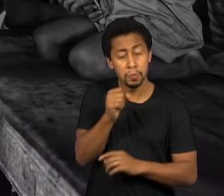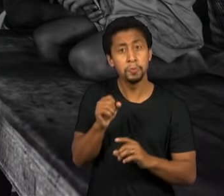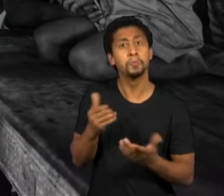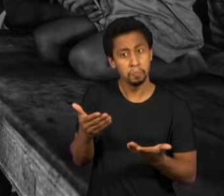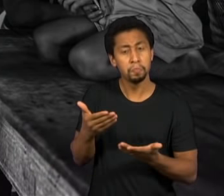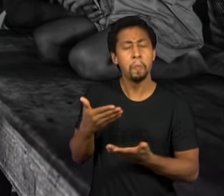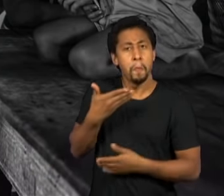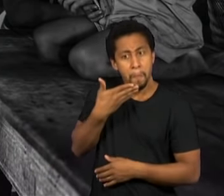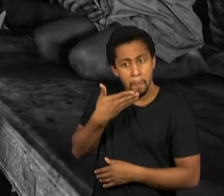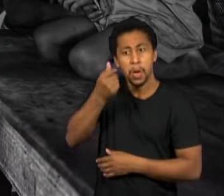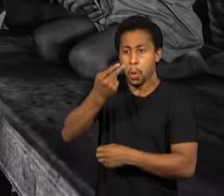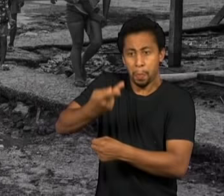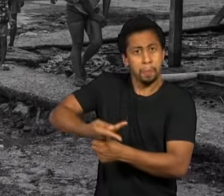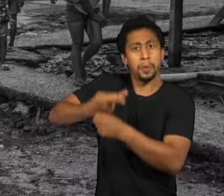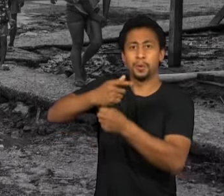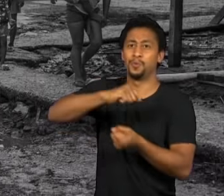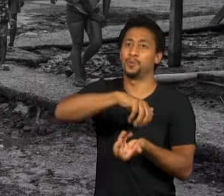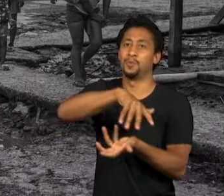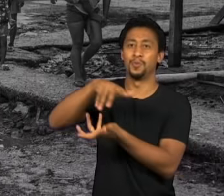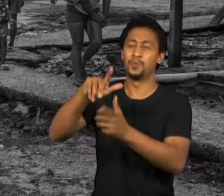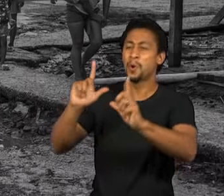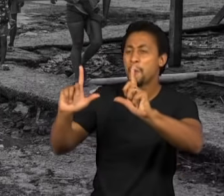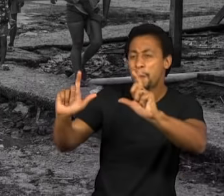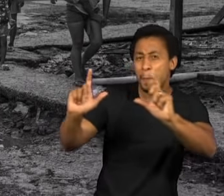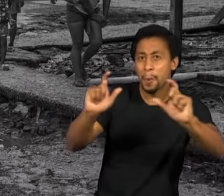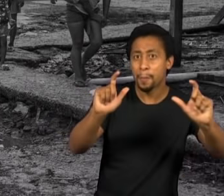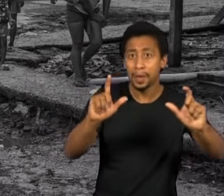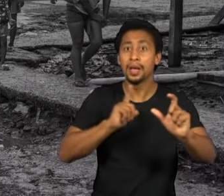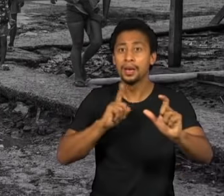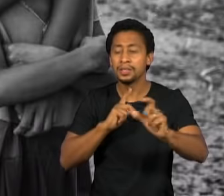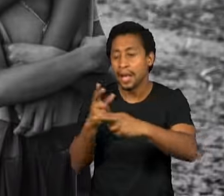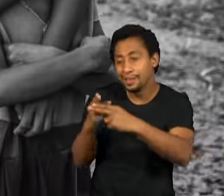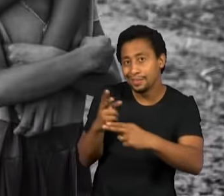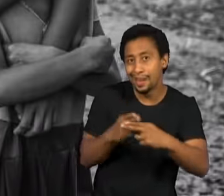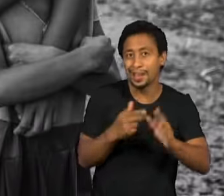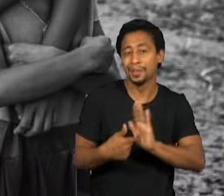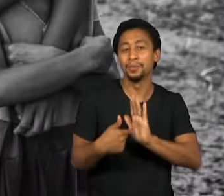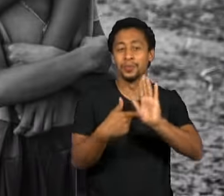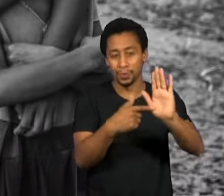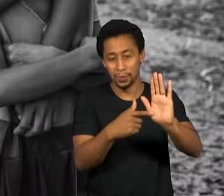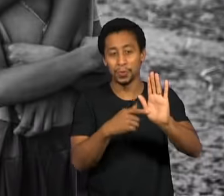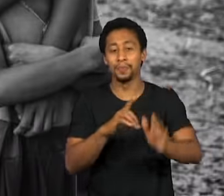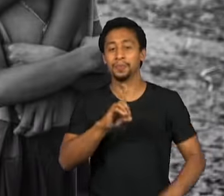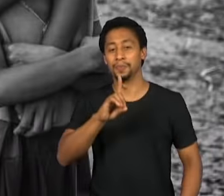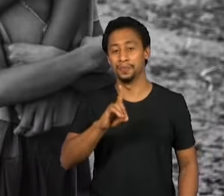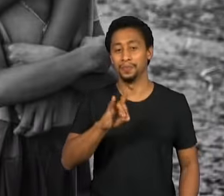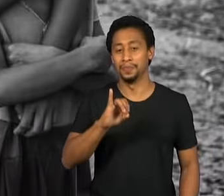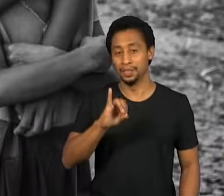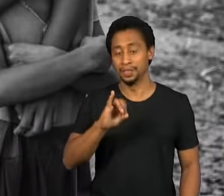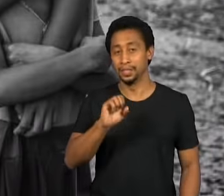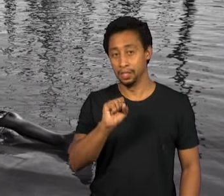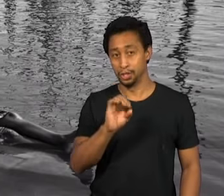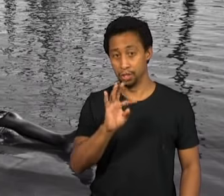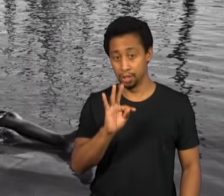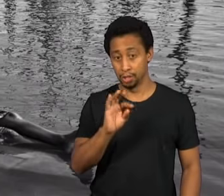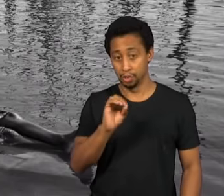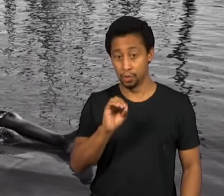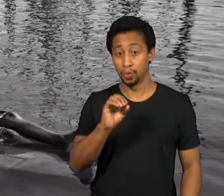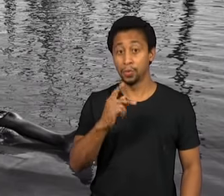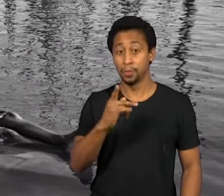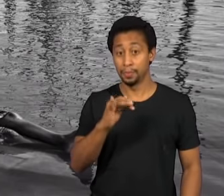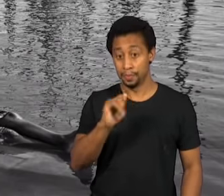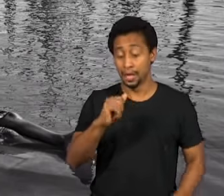A série fotográfica ganhadora foi Distopia Amazônica, com imagens feitas para a Folha de São Paulo e